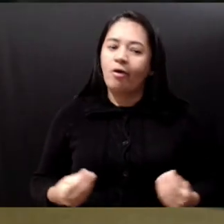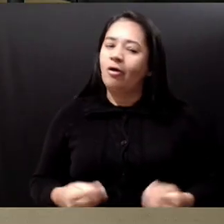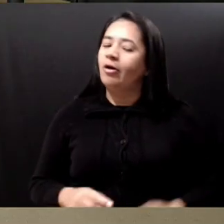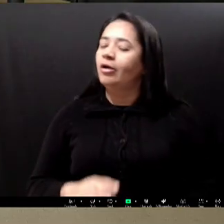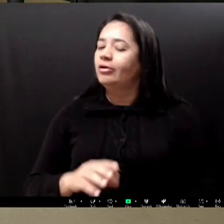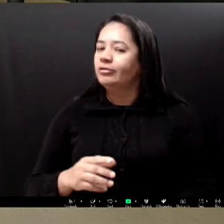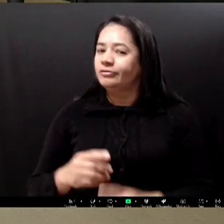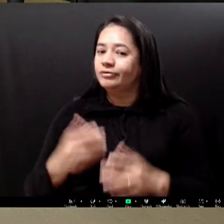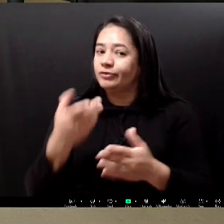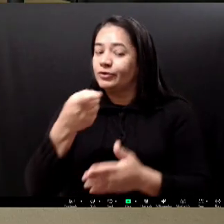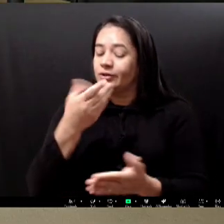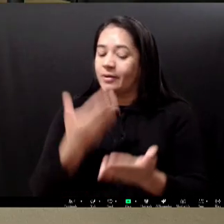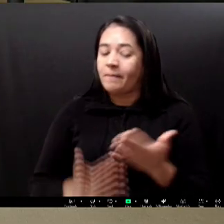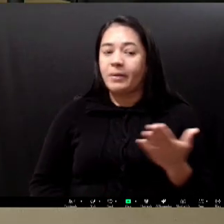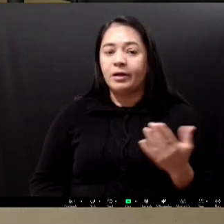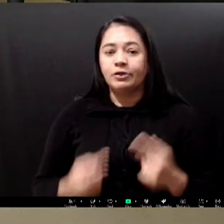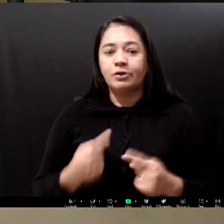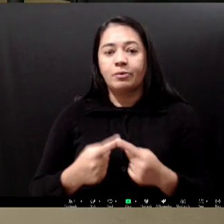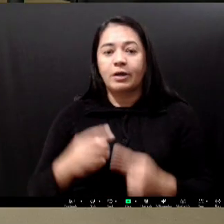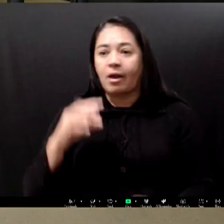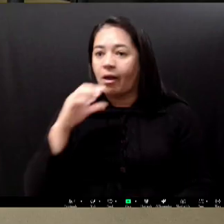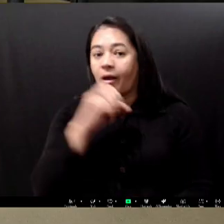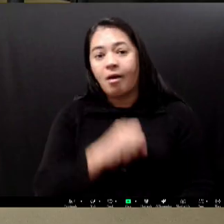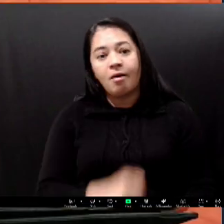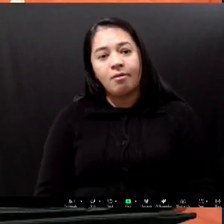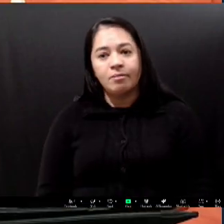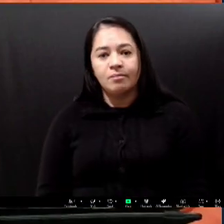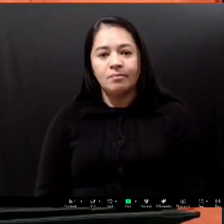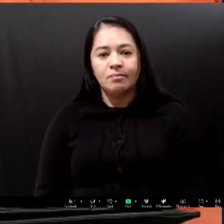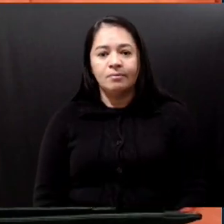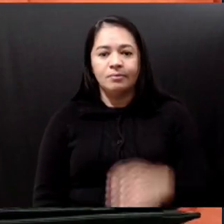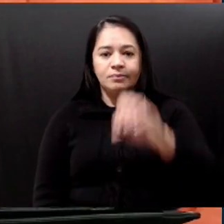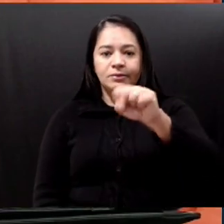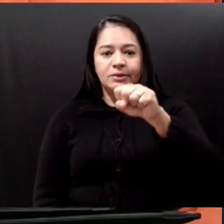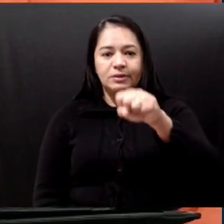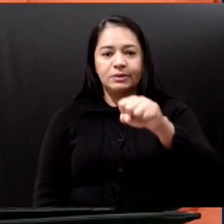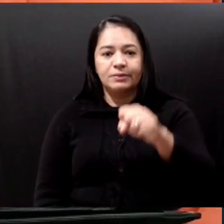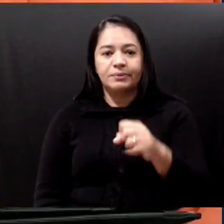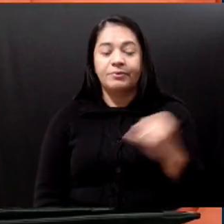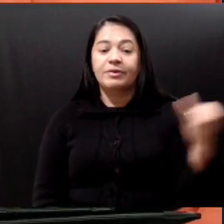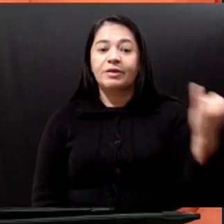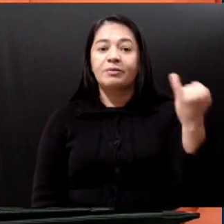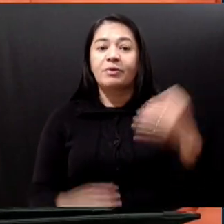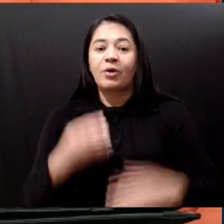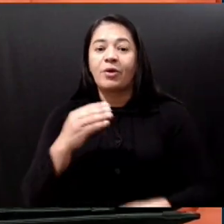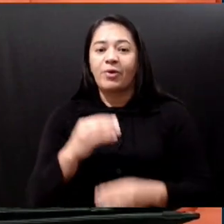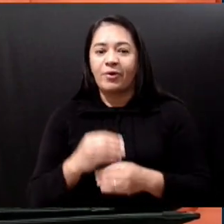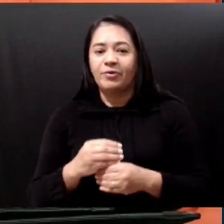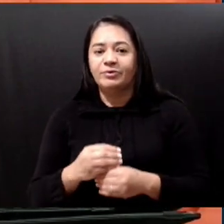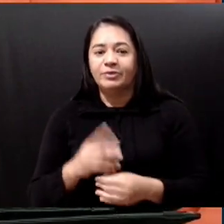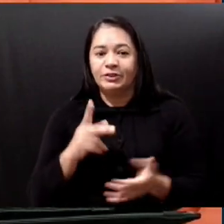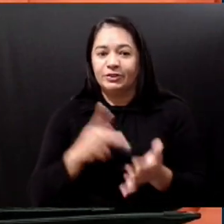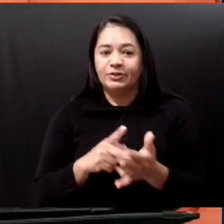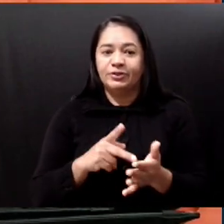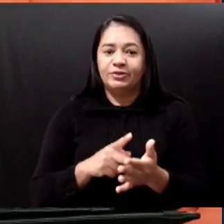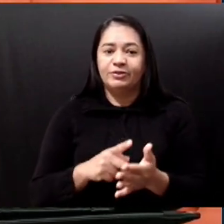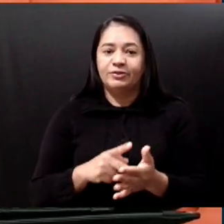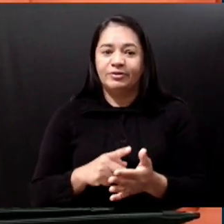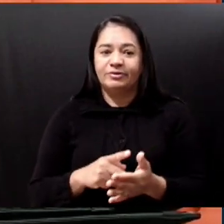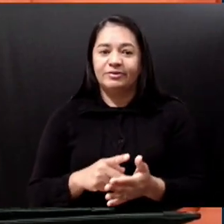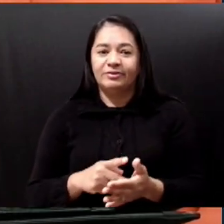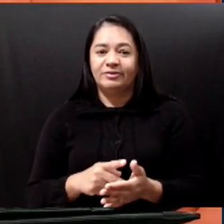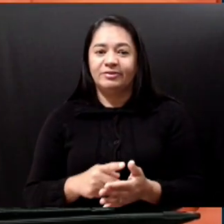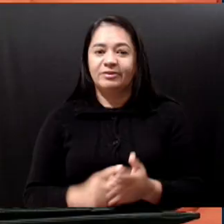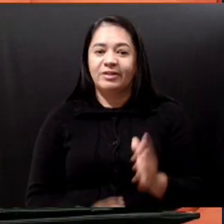muito rápido, né, Verusca? e o que eu acho importante complementar, e de fato é Uhum. falsa essa imagem